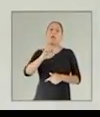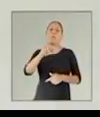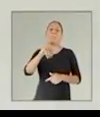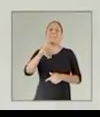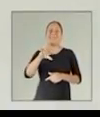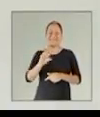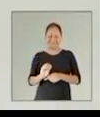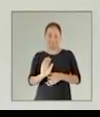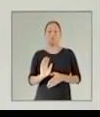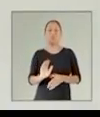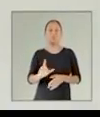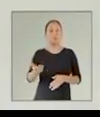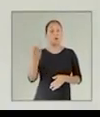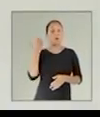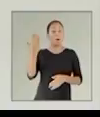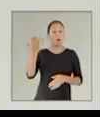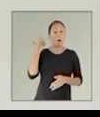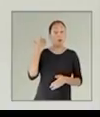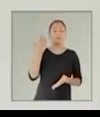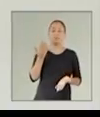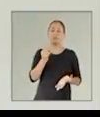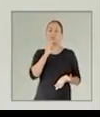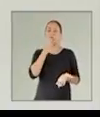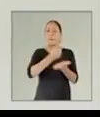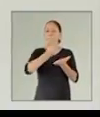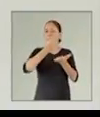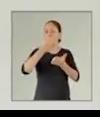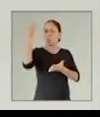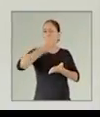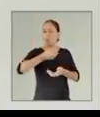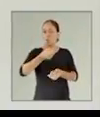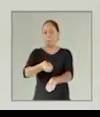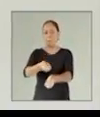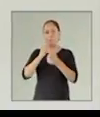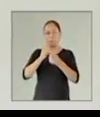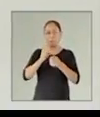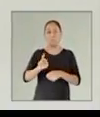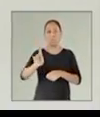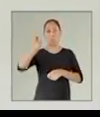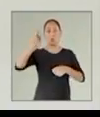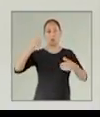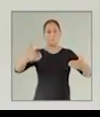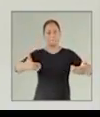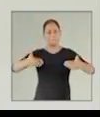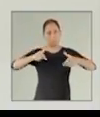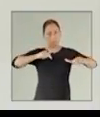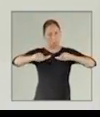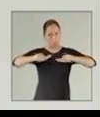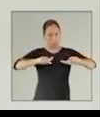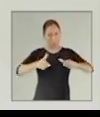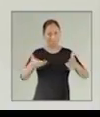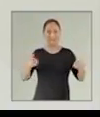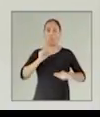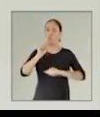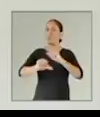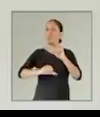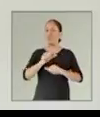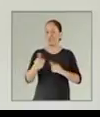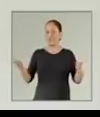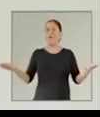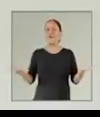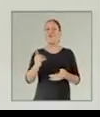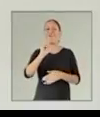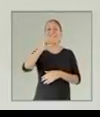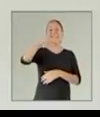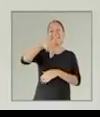novas medidas, a habilitação do pescador era feita pelo Ministério do Trabalho e Emprego. Agora, a habilitação é feita pelo INSS.